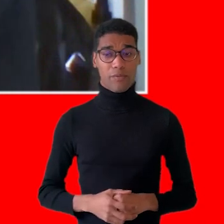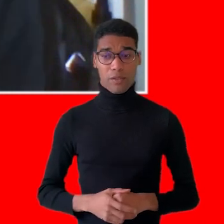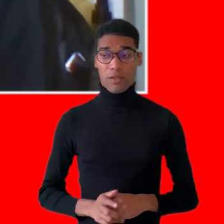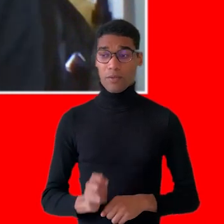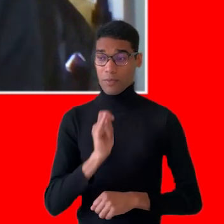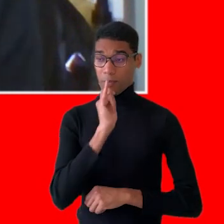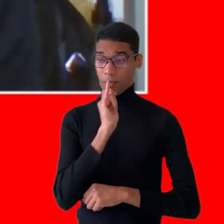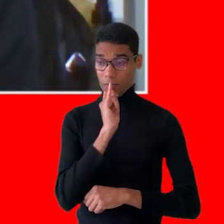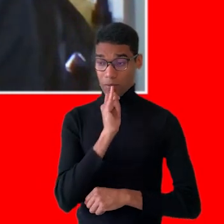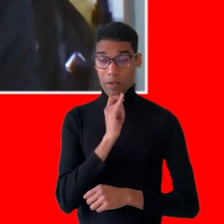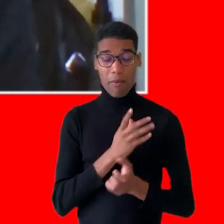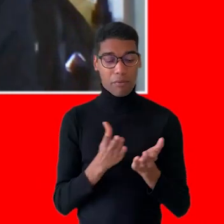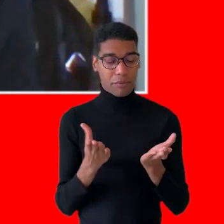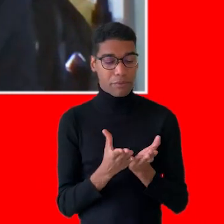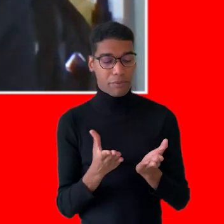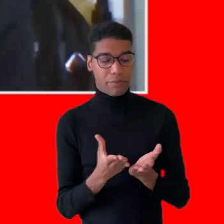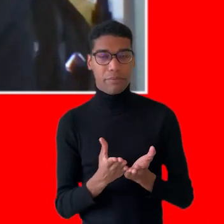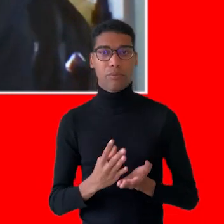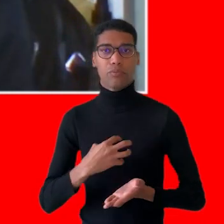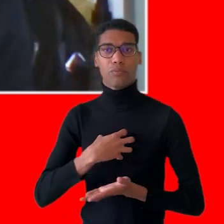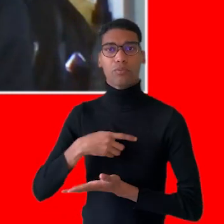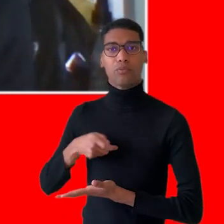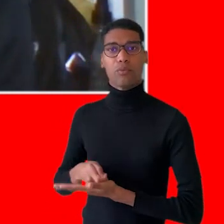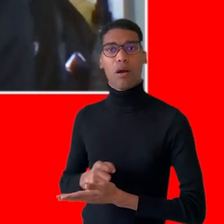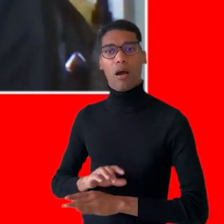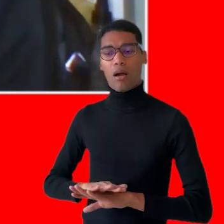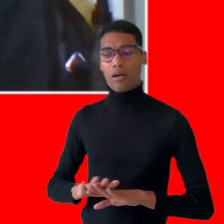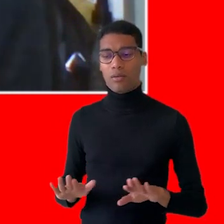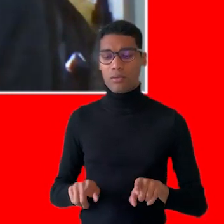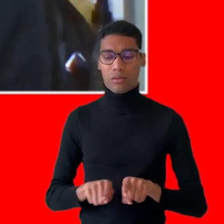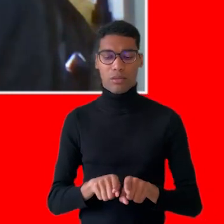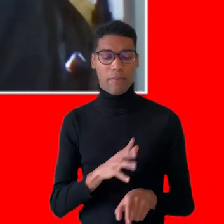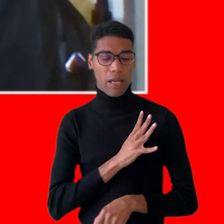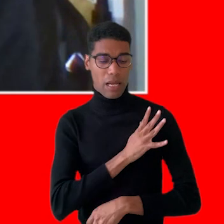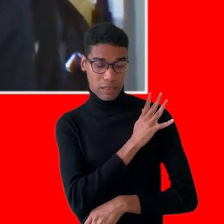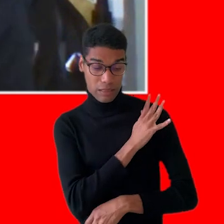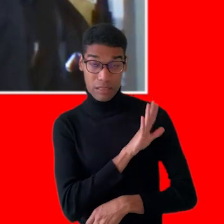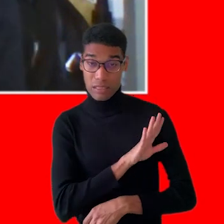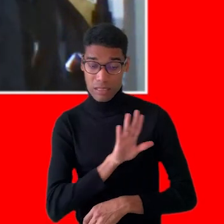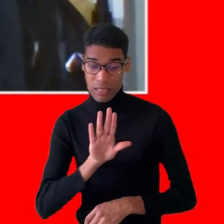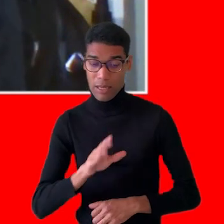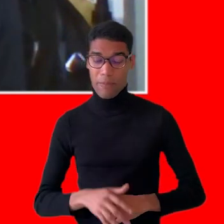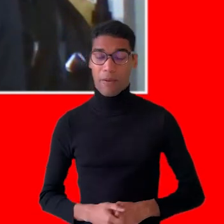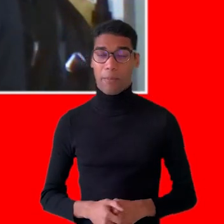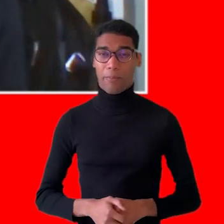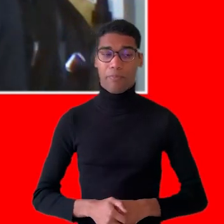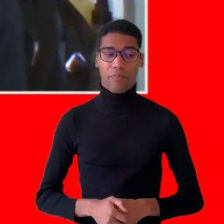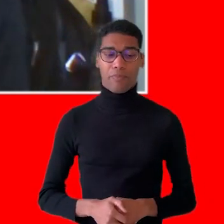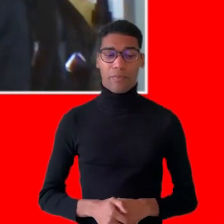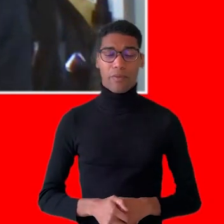Contra esse neopentecostalismo autoritário, racista,